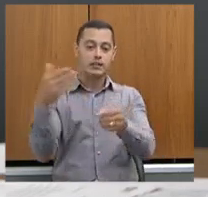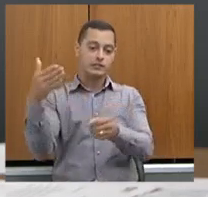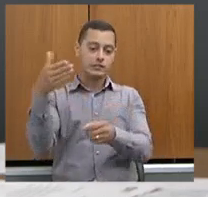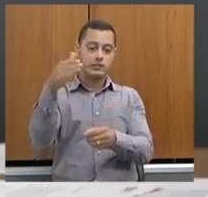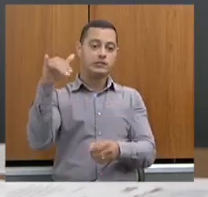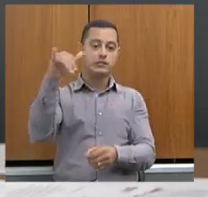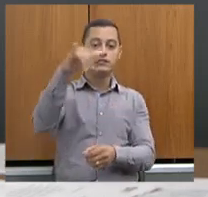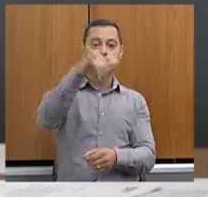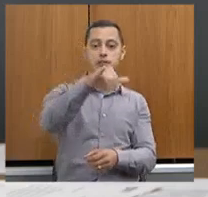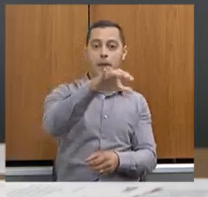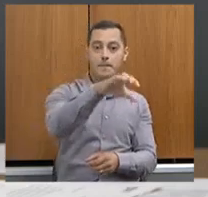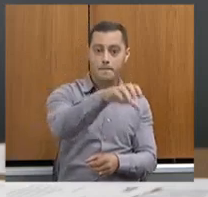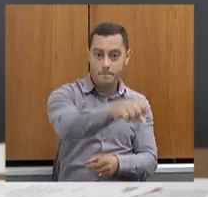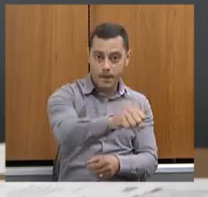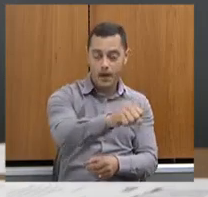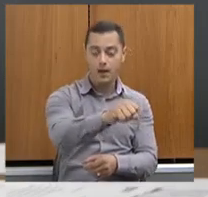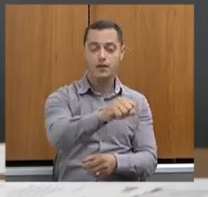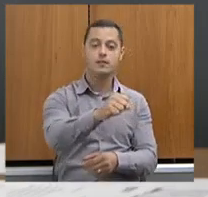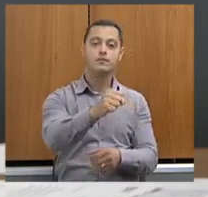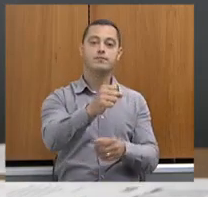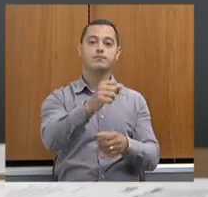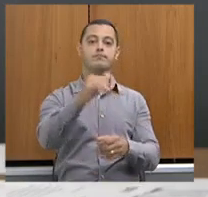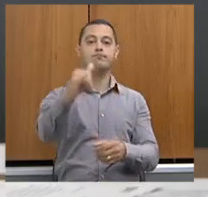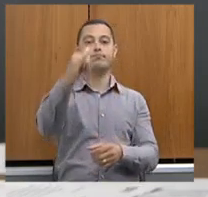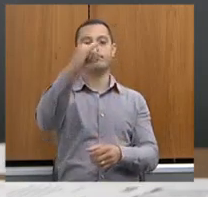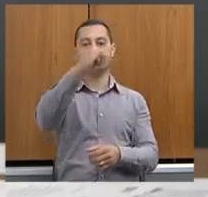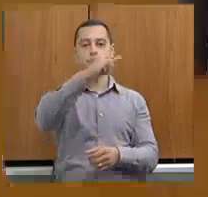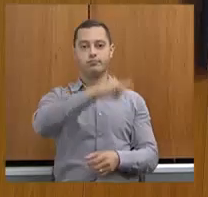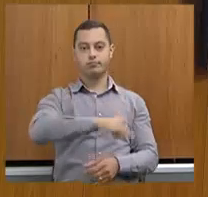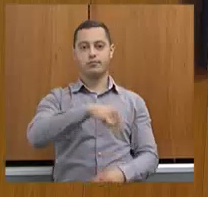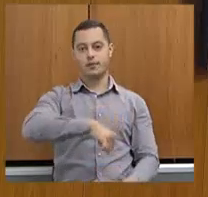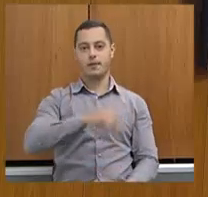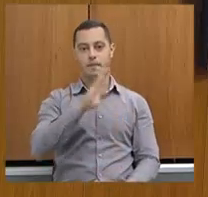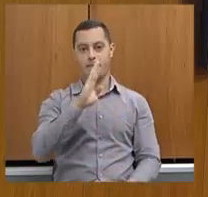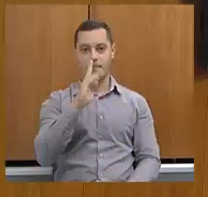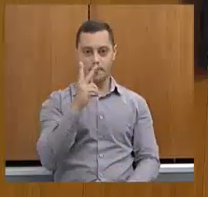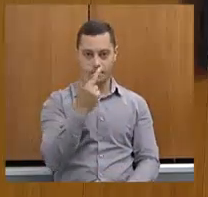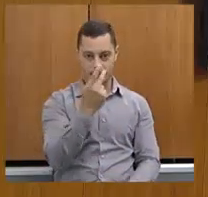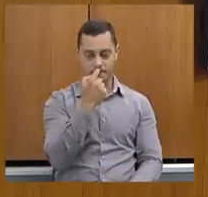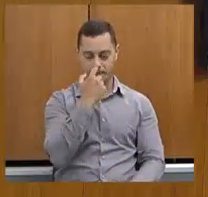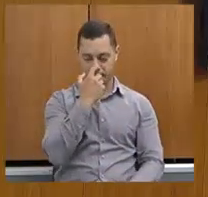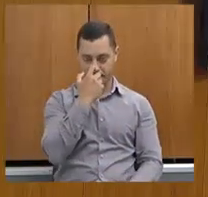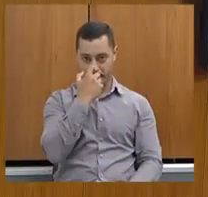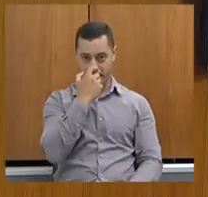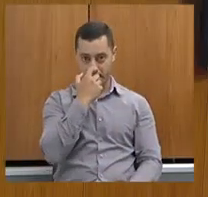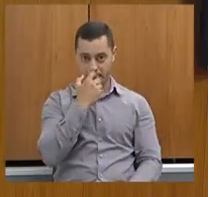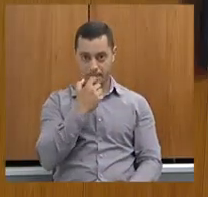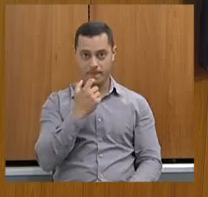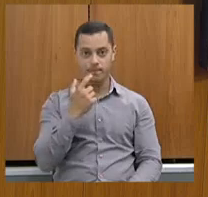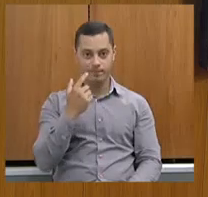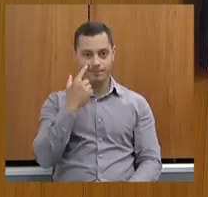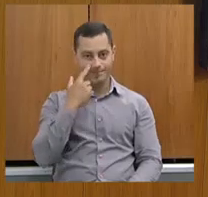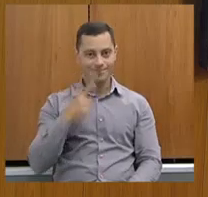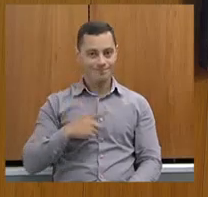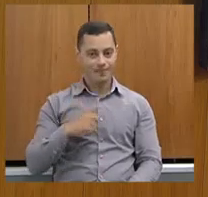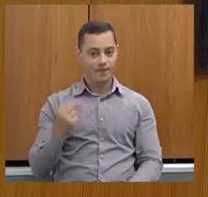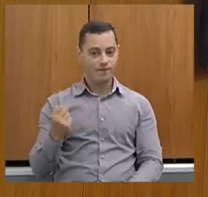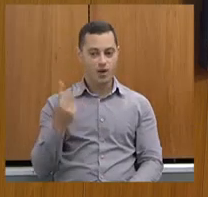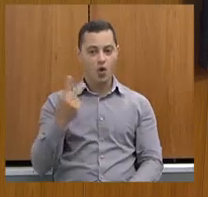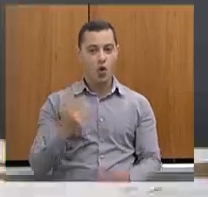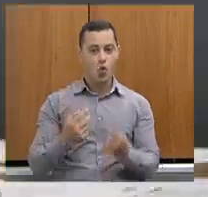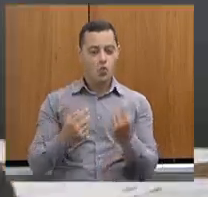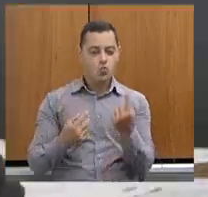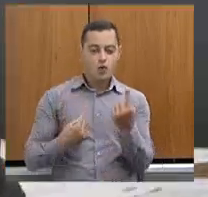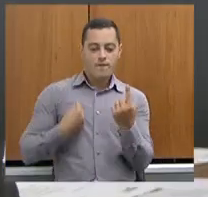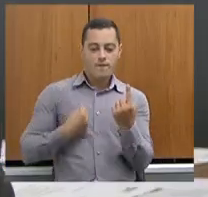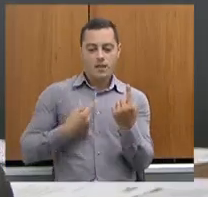otimizado todo o tempo então não há como mensurar o valor de uma vida salva